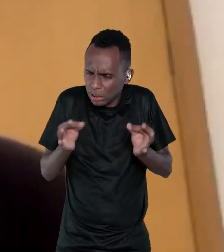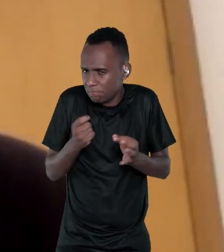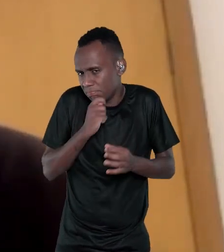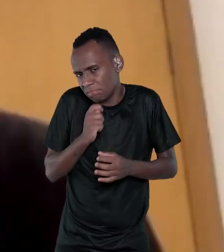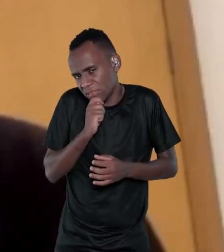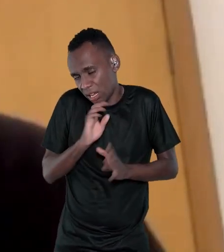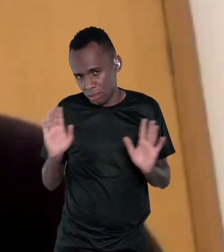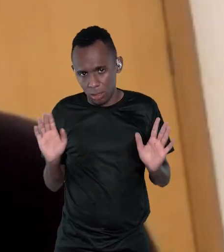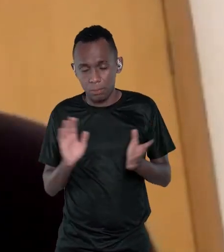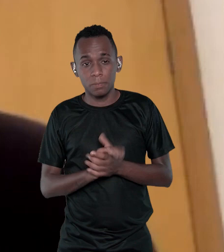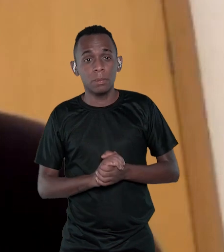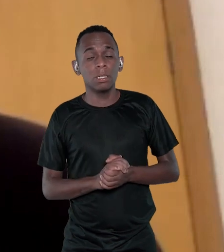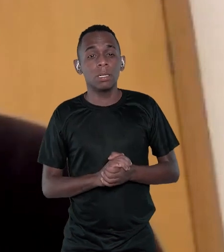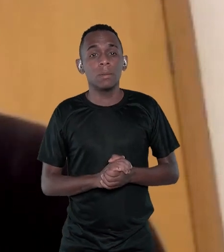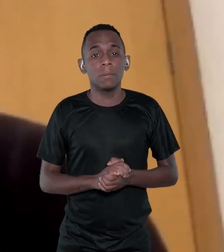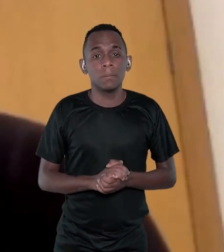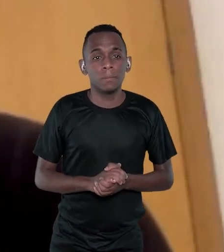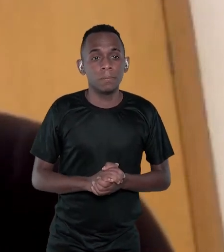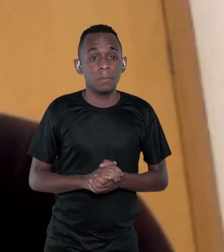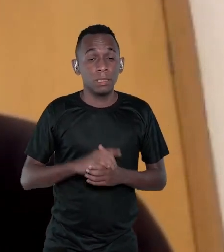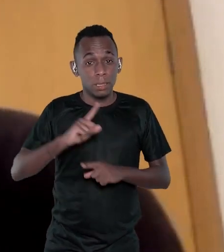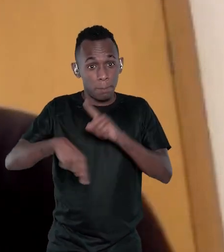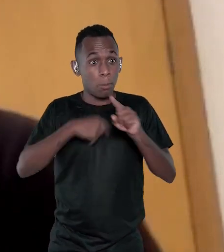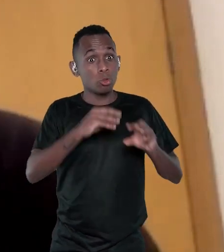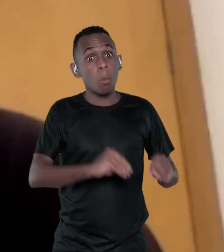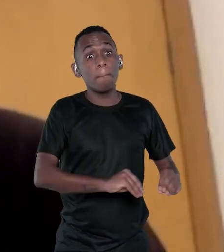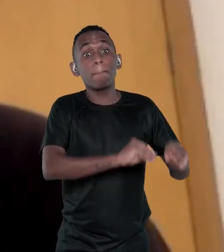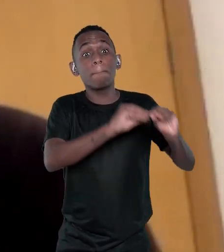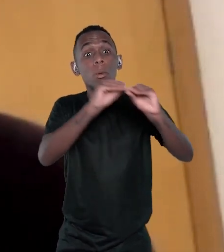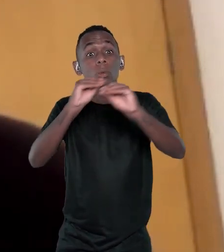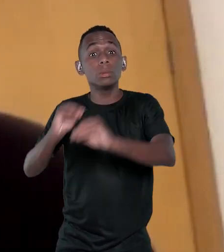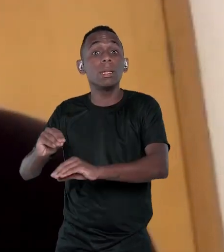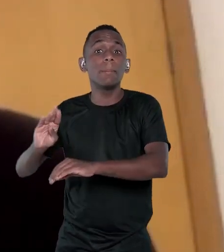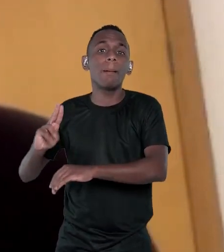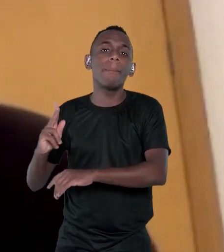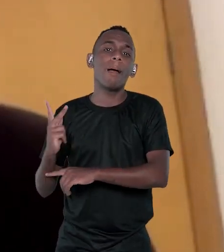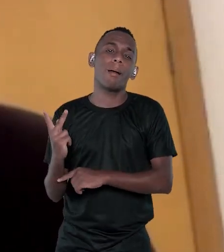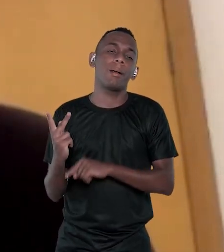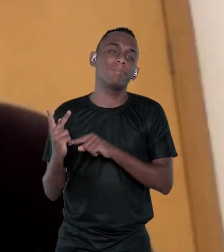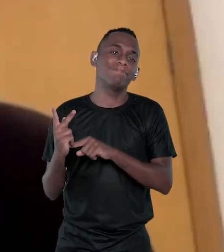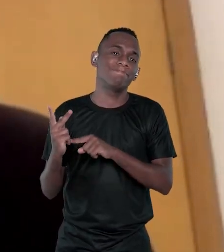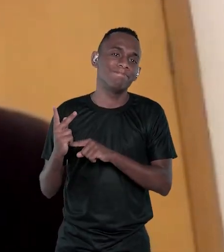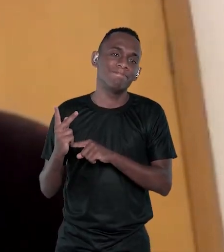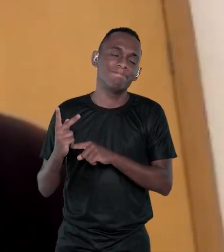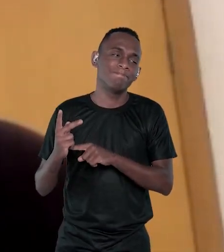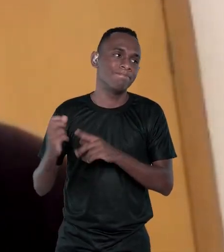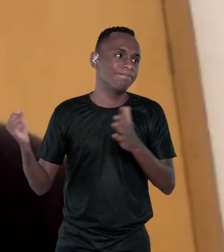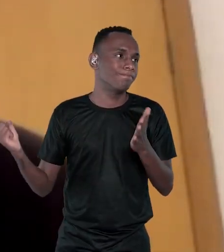mas assim muito incipientes e teve aí eu mudei para Belo Horizonte.